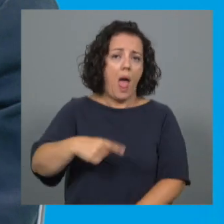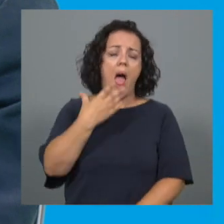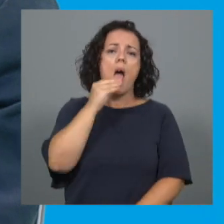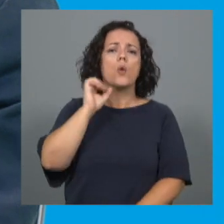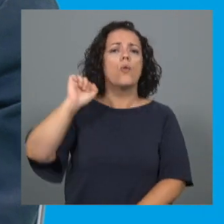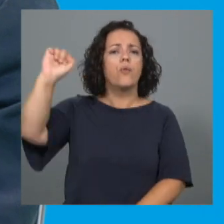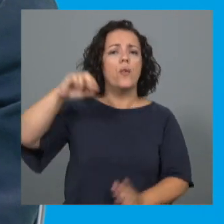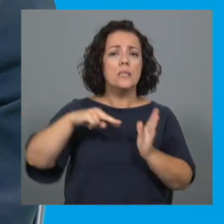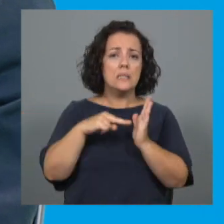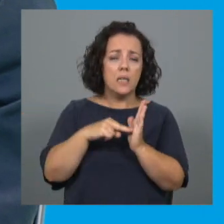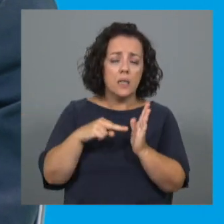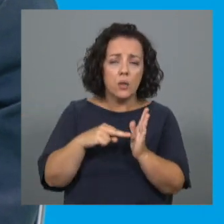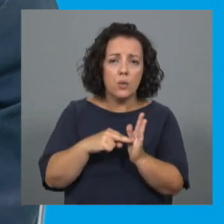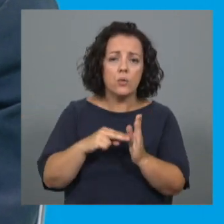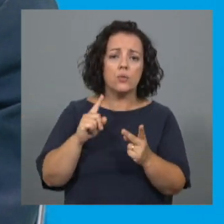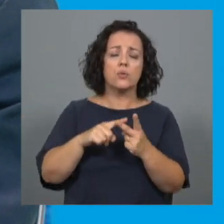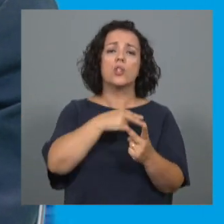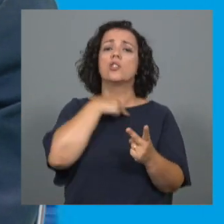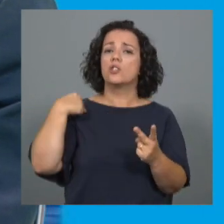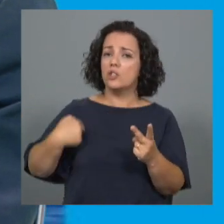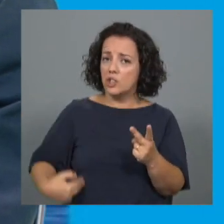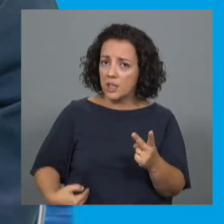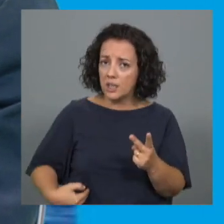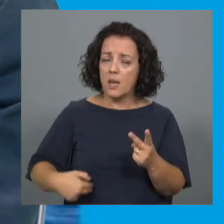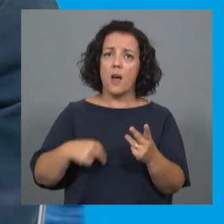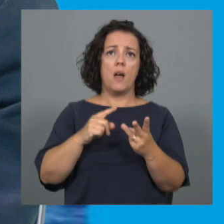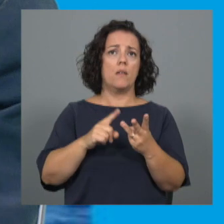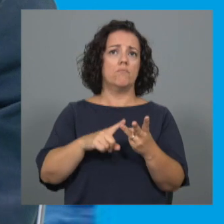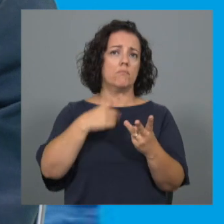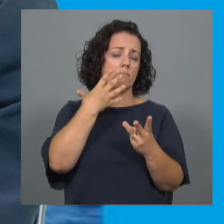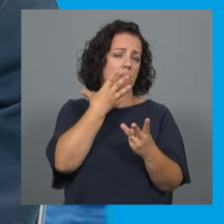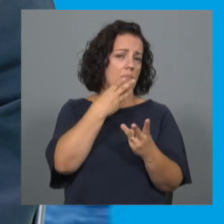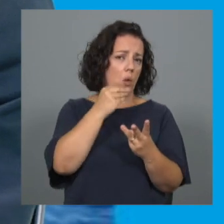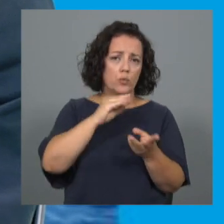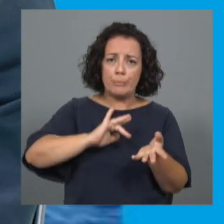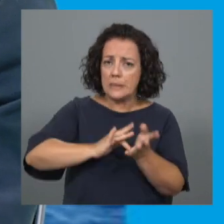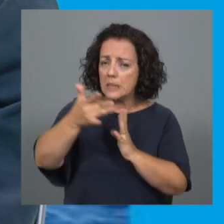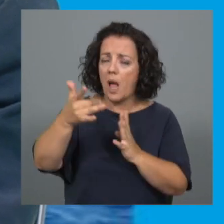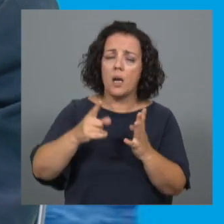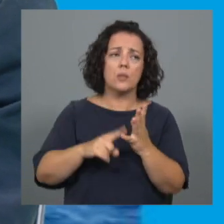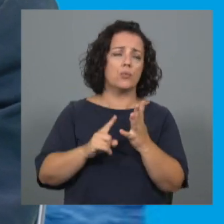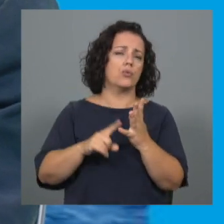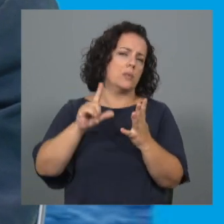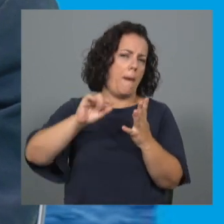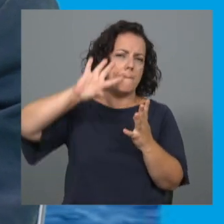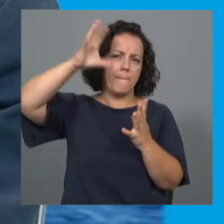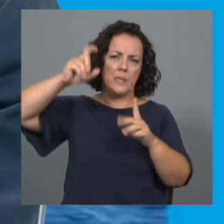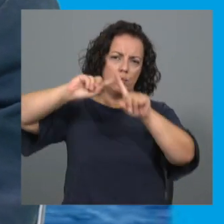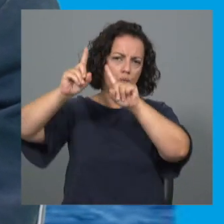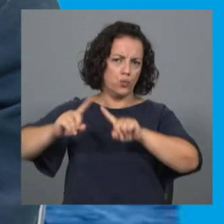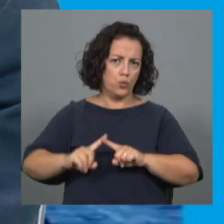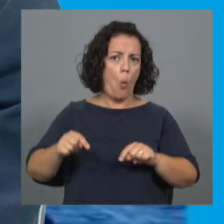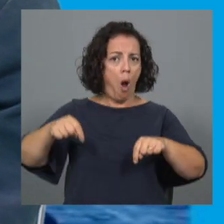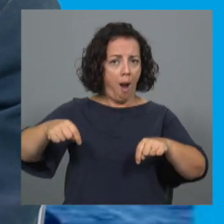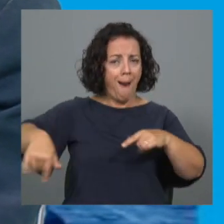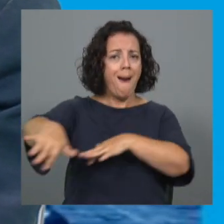sírios, temos alunos chineses, temos alunos brasileiros e de outras nacionalidades também,